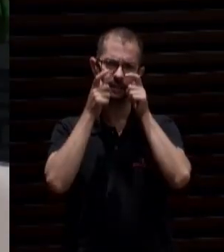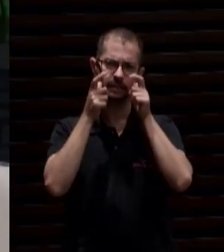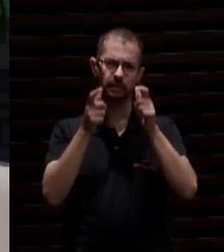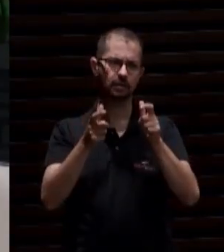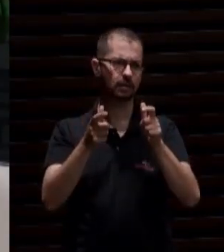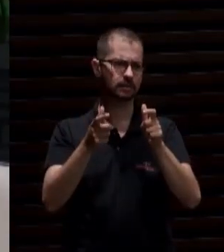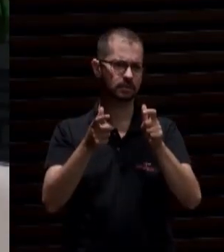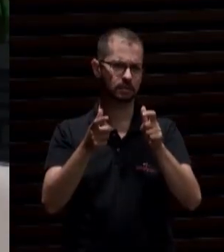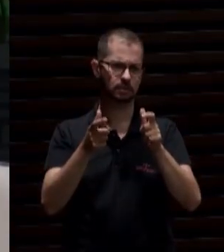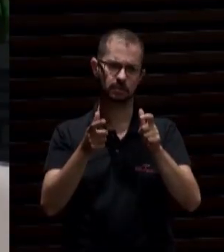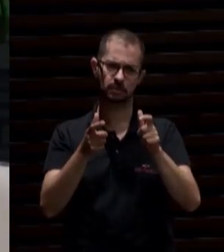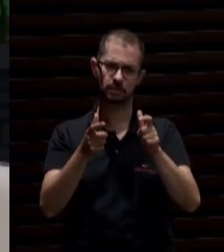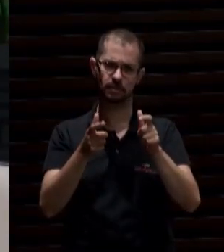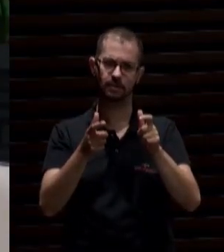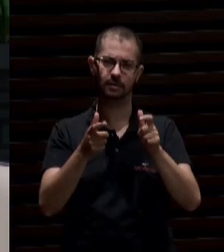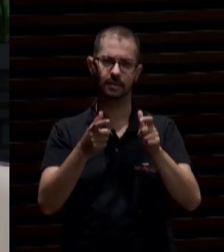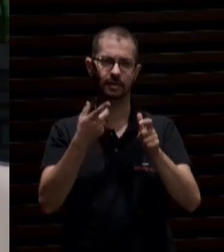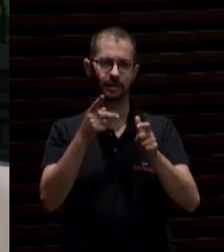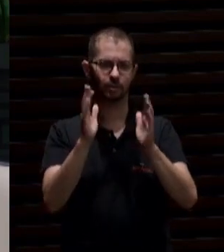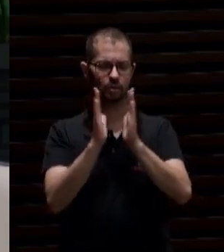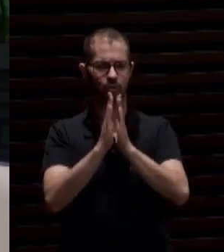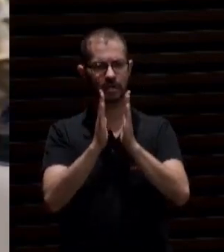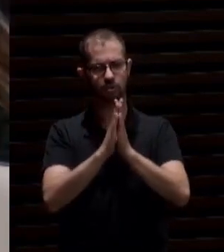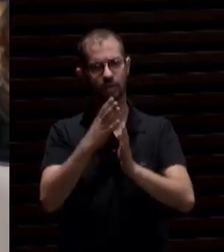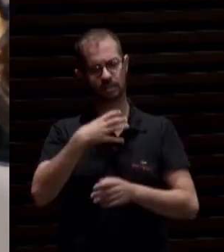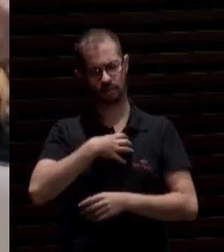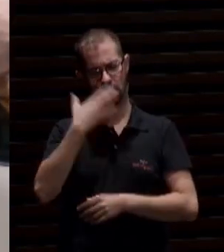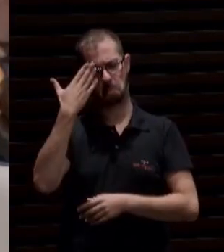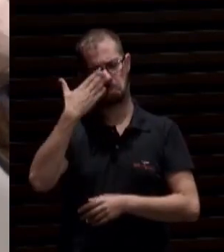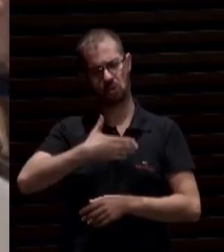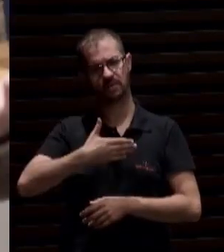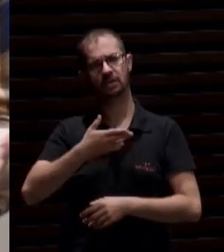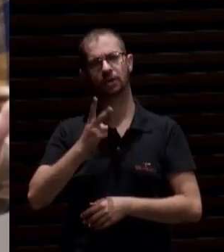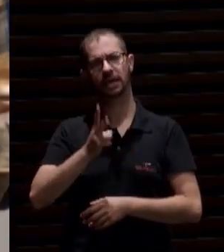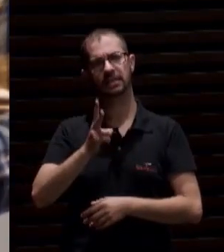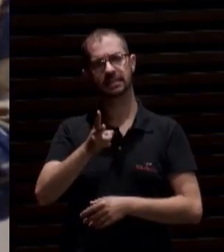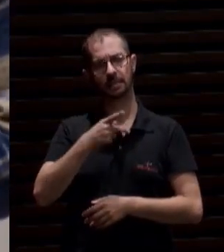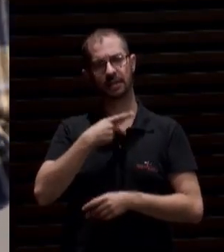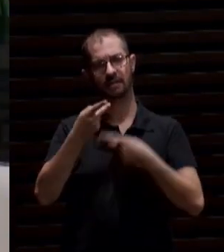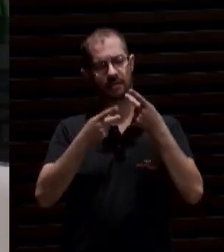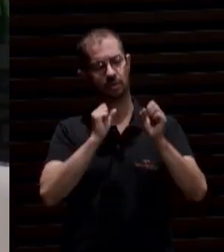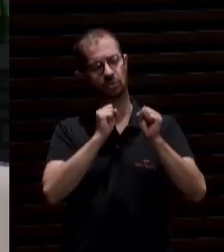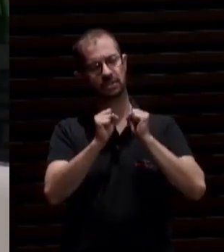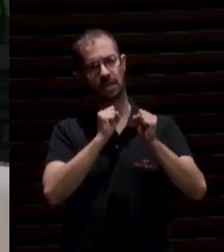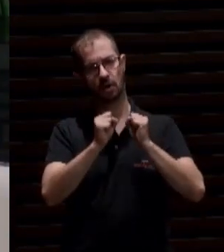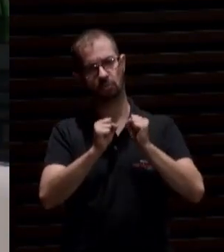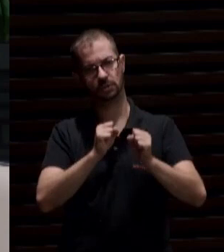ele constantemente, em suas orações, citações e colocações, ele sempre está citando os Salmos.